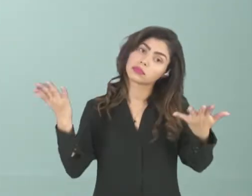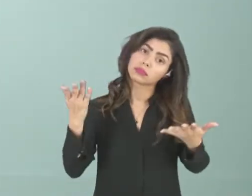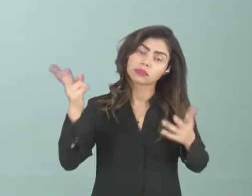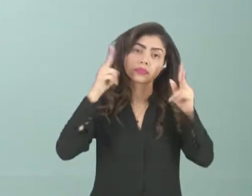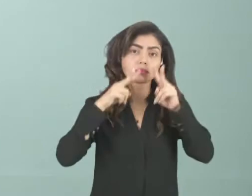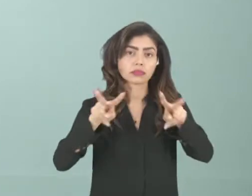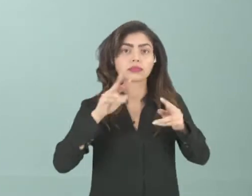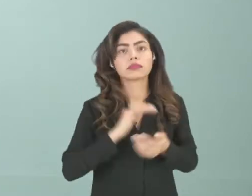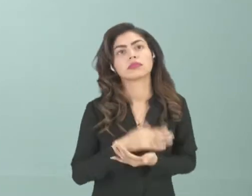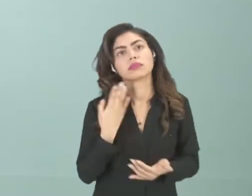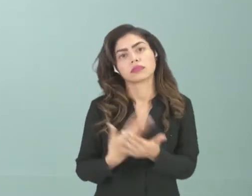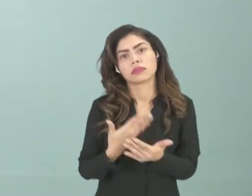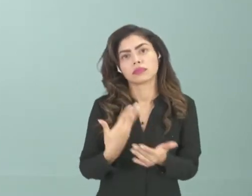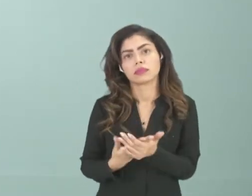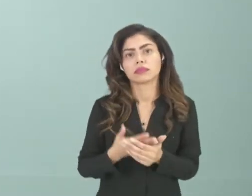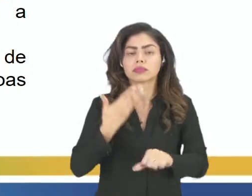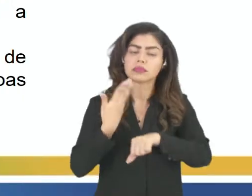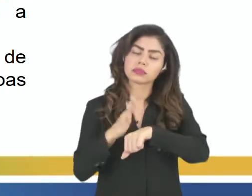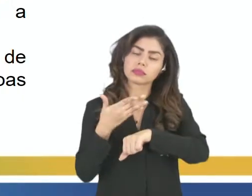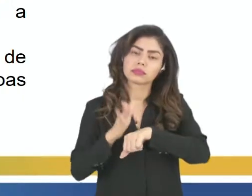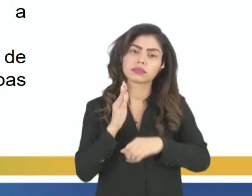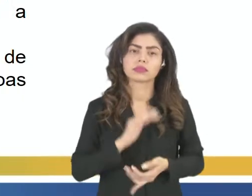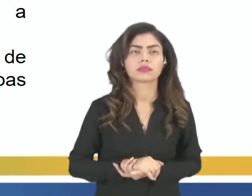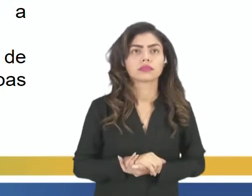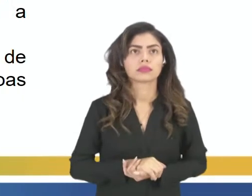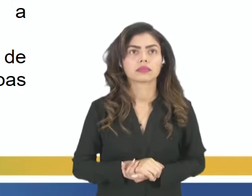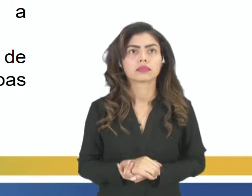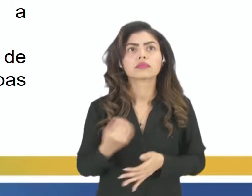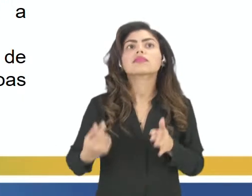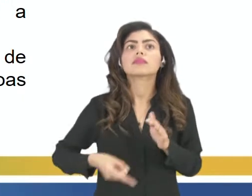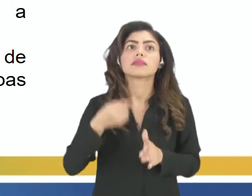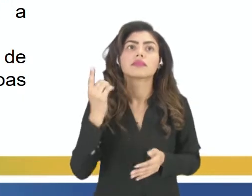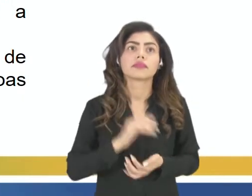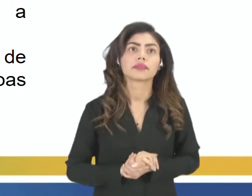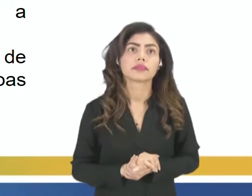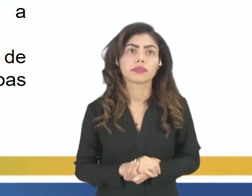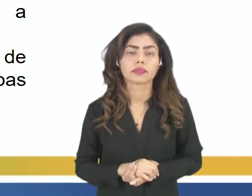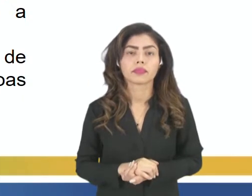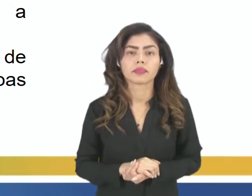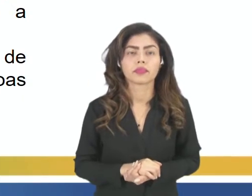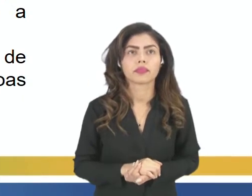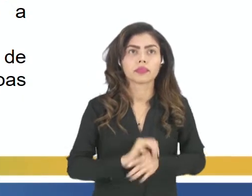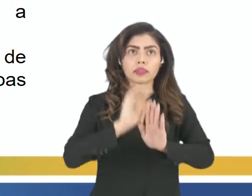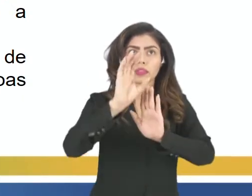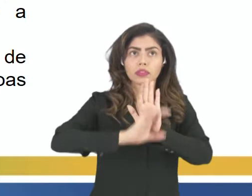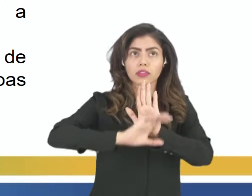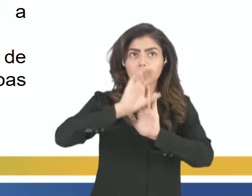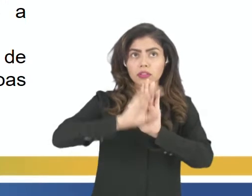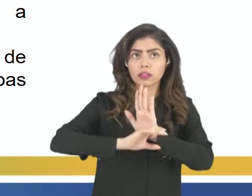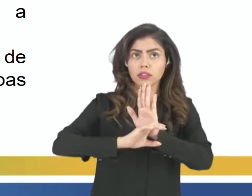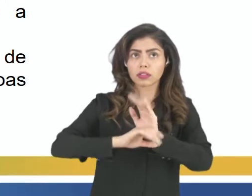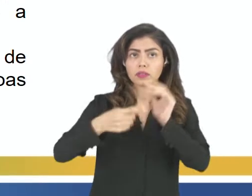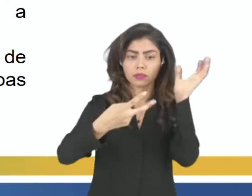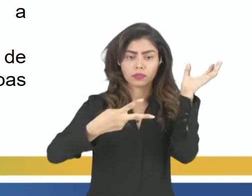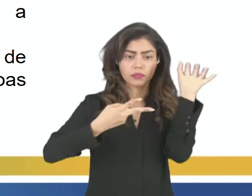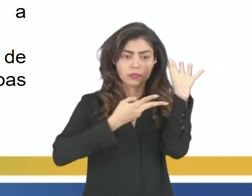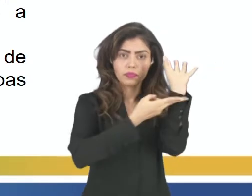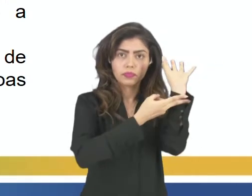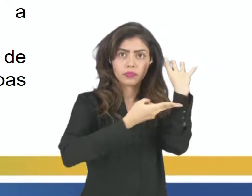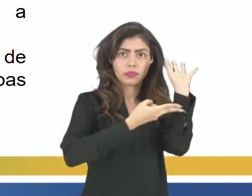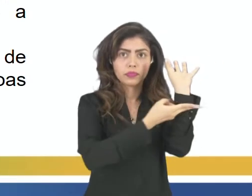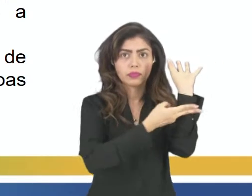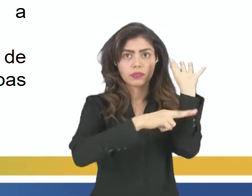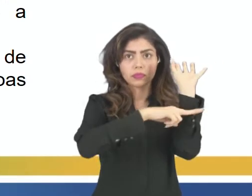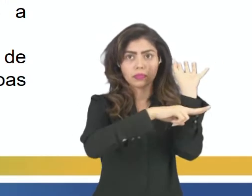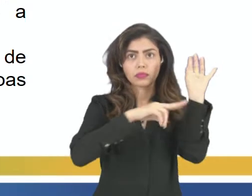gente viu hoje, vamos para o nosso exercitando. Primeira questão. O conceito de êxodo rural pode ser definido